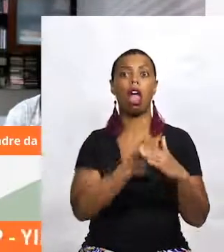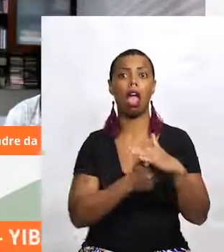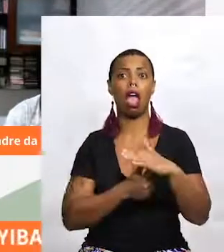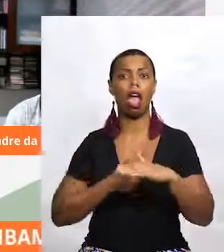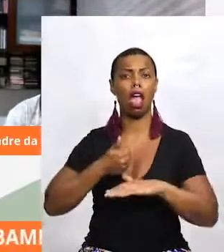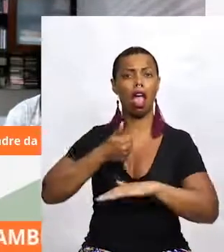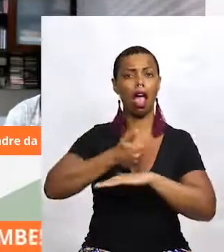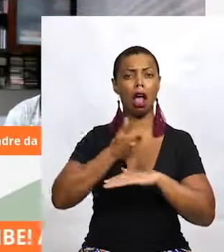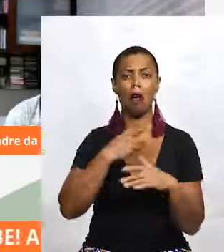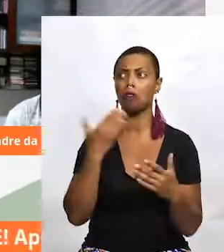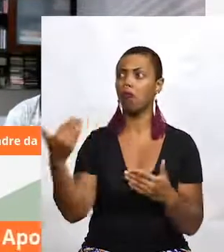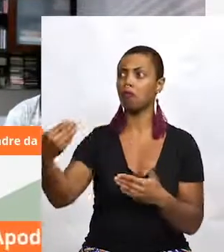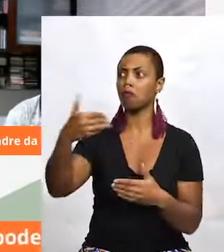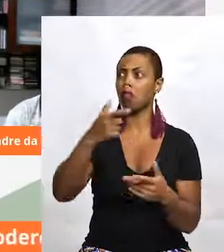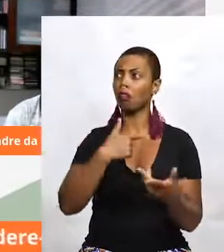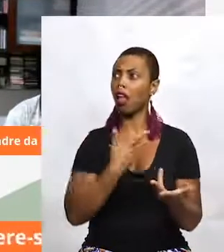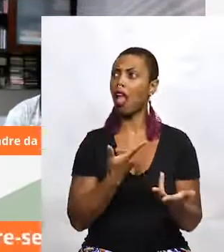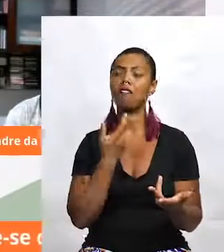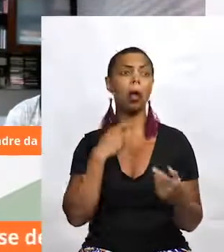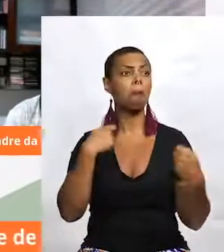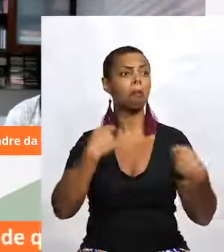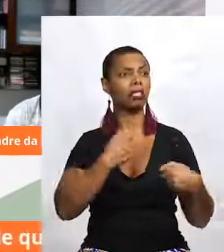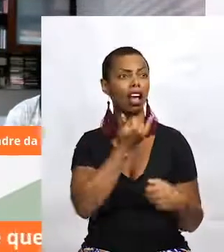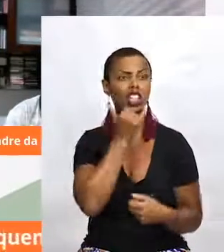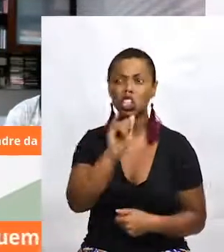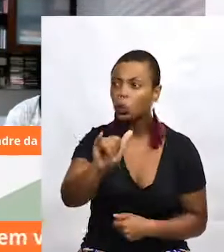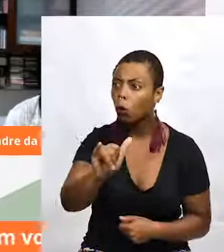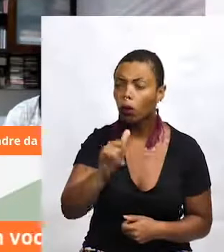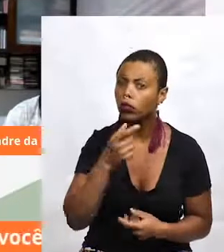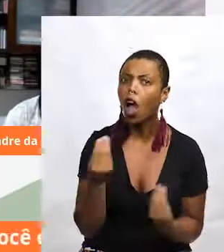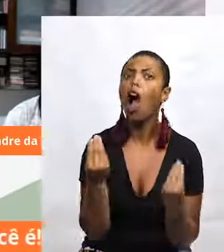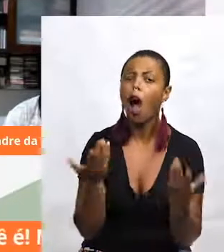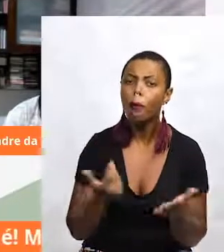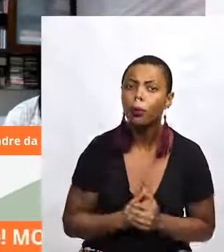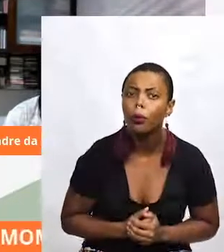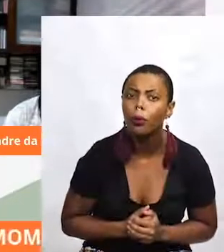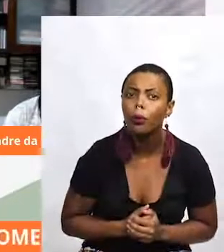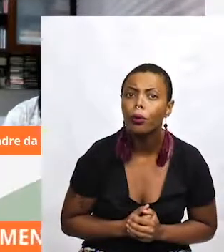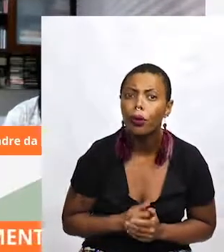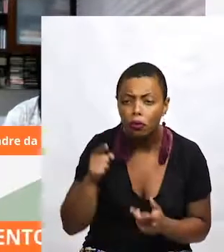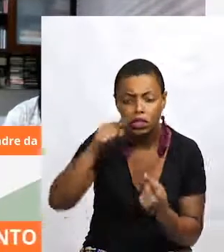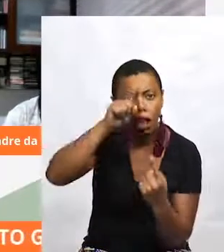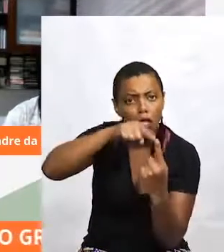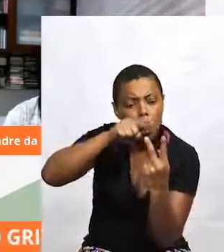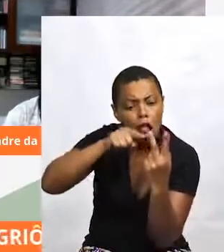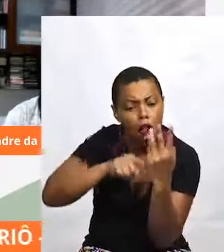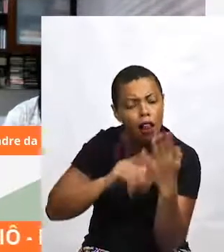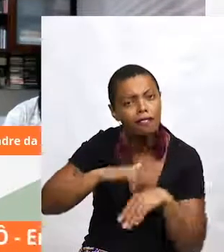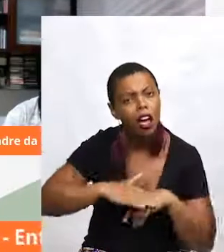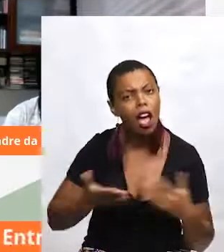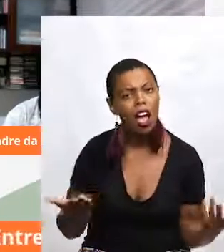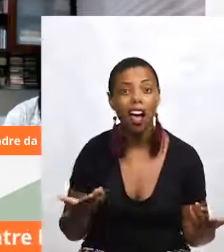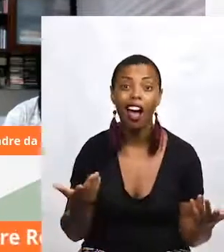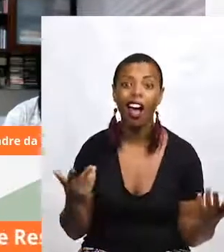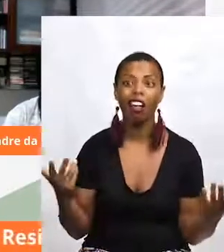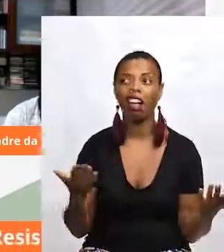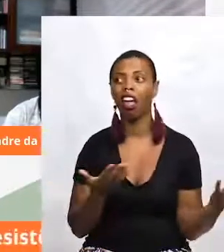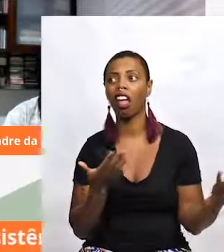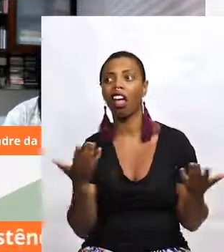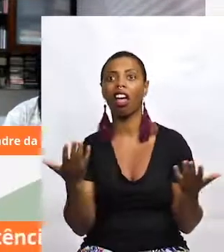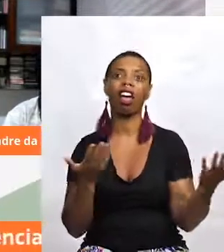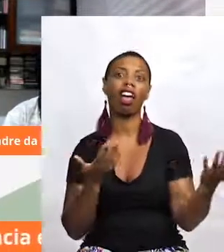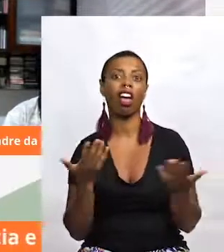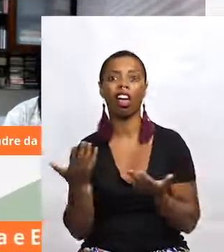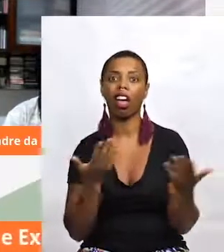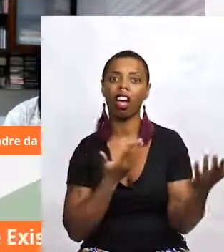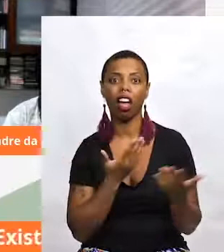falei, não, vocês fizeram isso. Aí parou o papo, não precisei me retratar, acabou tudo. Mas se vocês